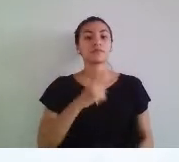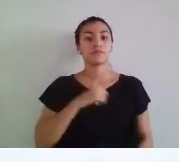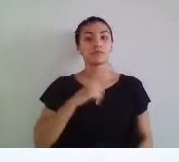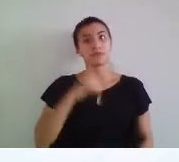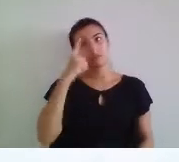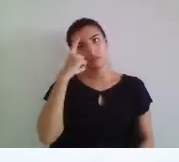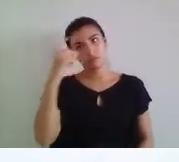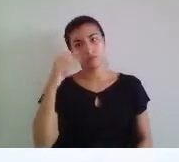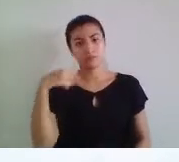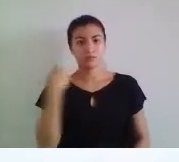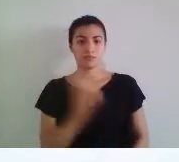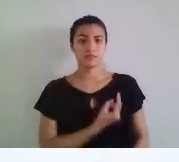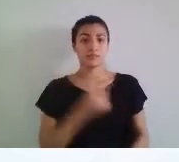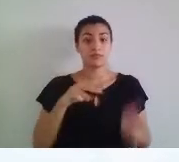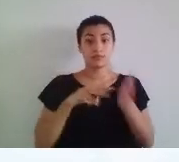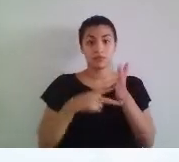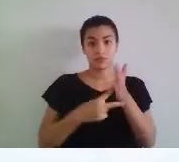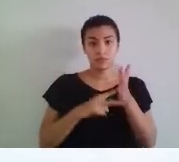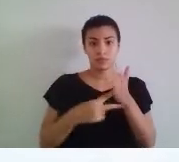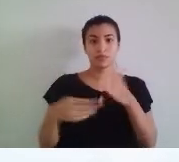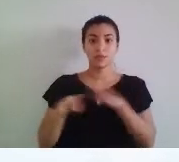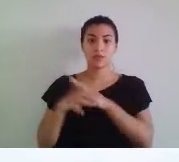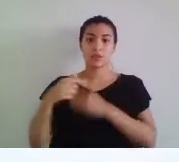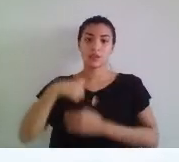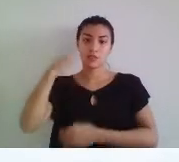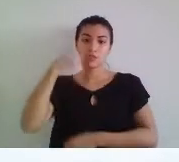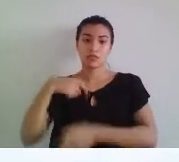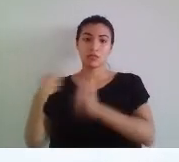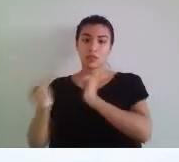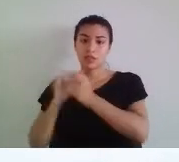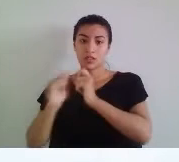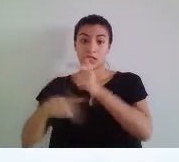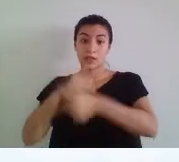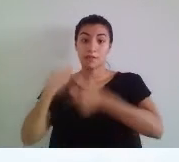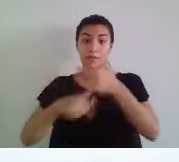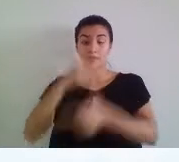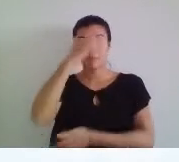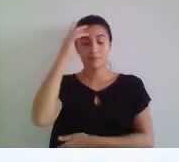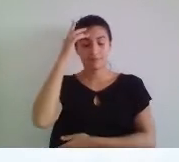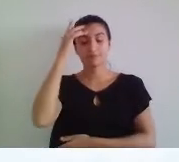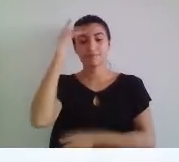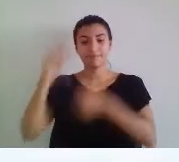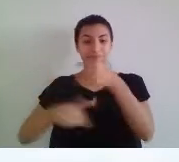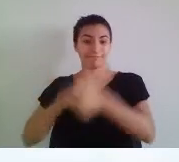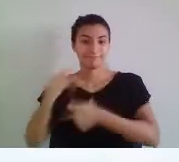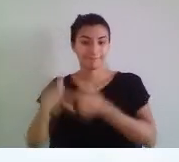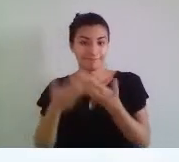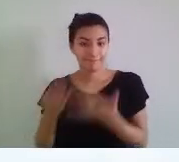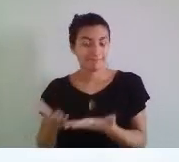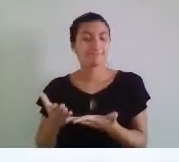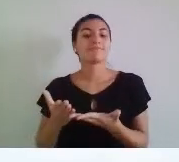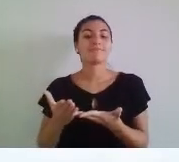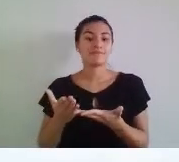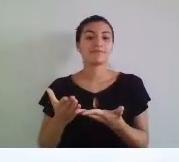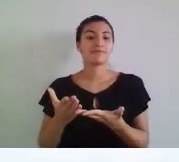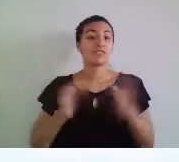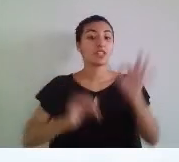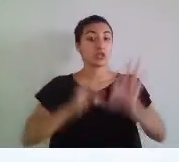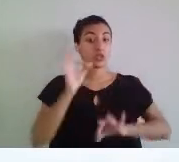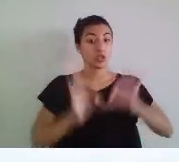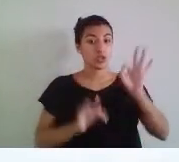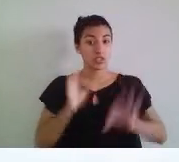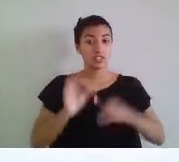como no sindicato, como uma jornalista que trabalha com trabalhadores, que a justiça do trabalho é